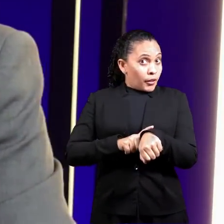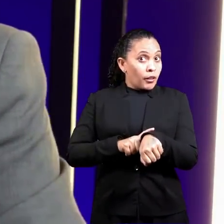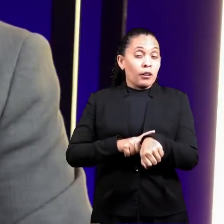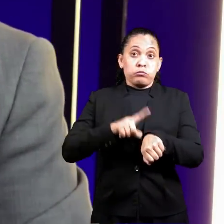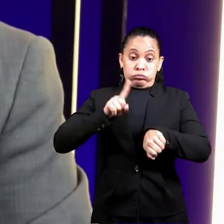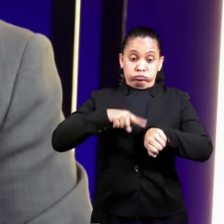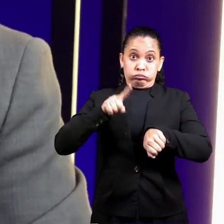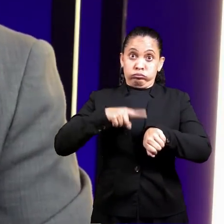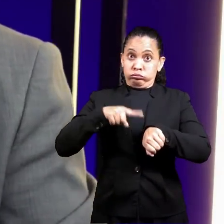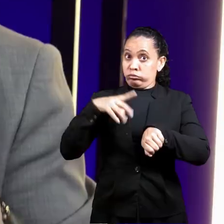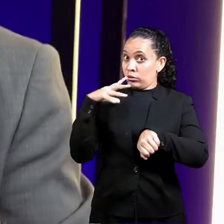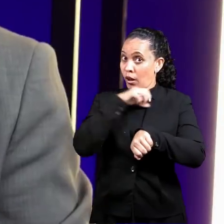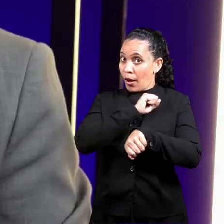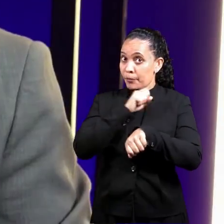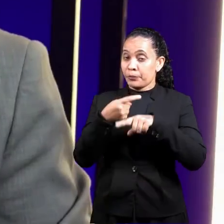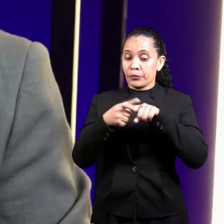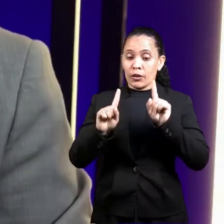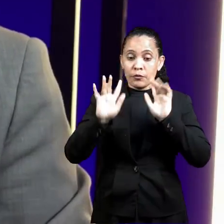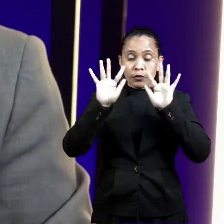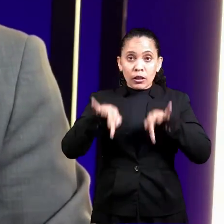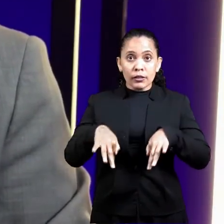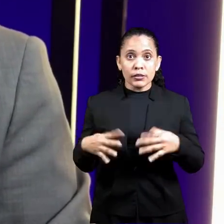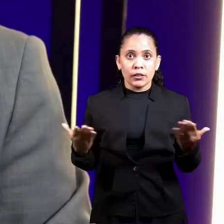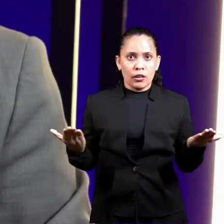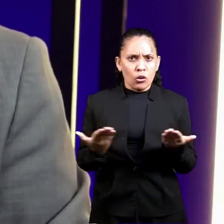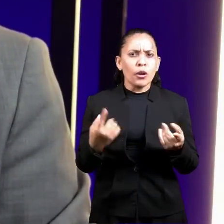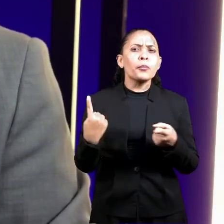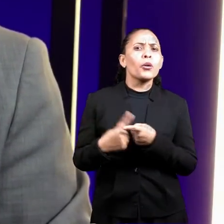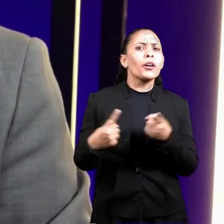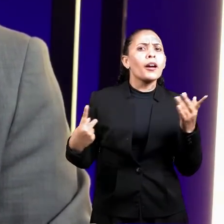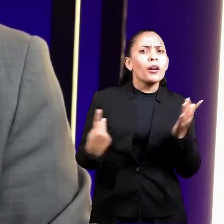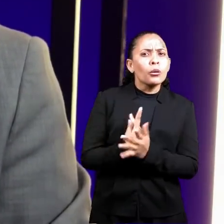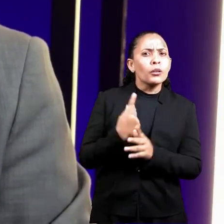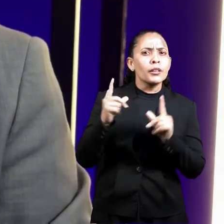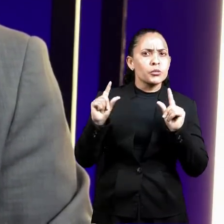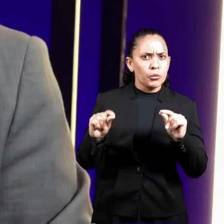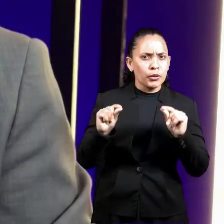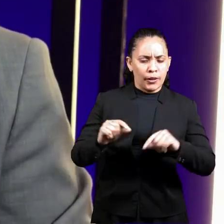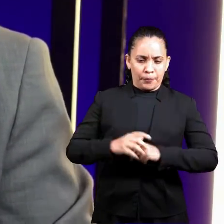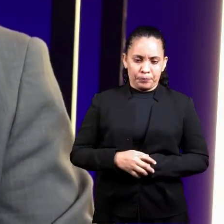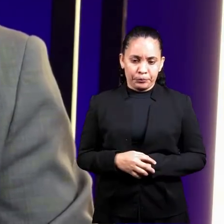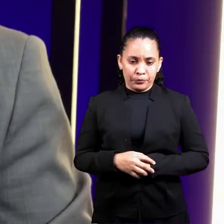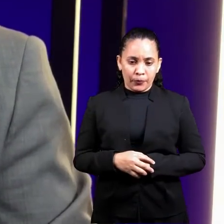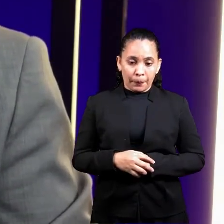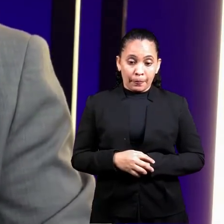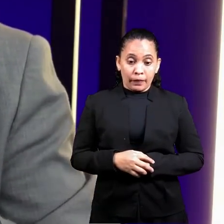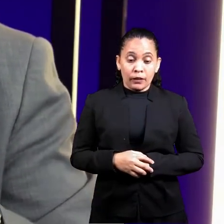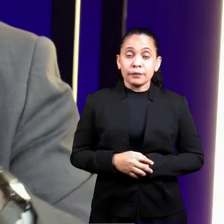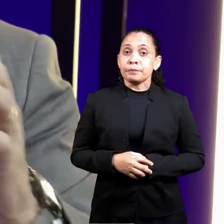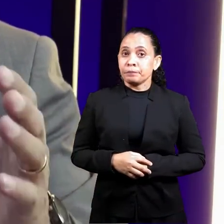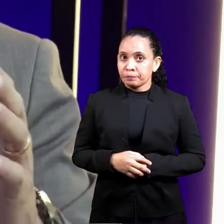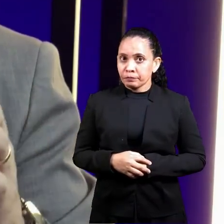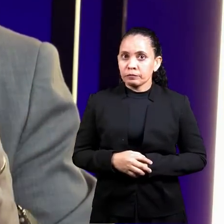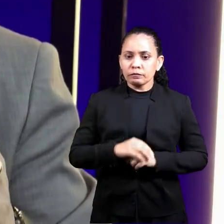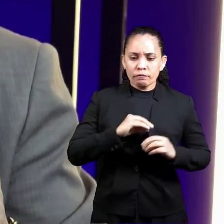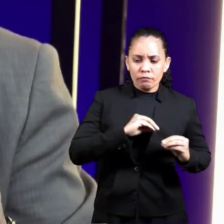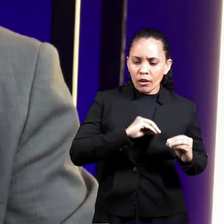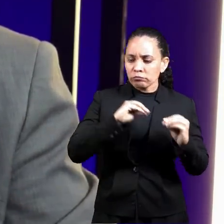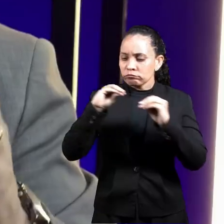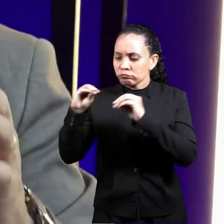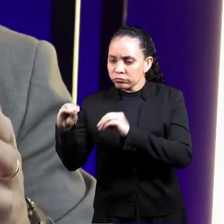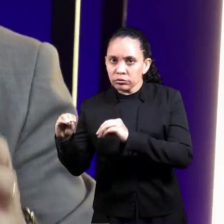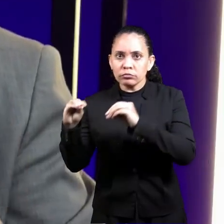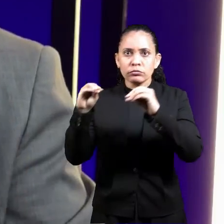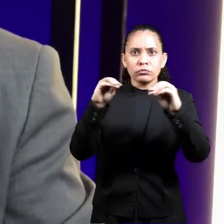tempo não para, né? Nós vamos para a última parte aqui, porque o que acontece? Nessas idas e vindas ali